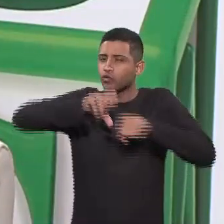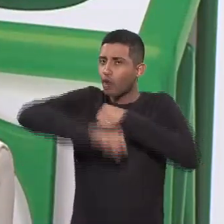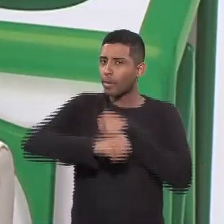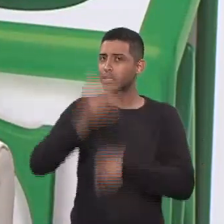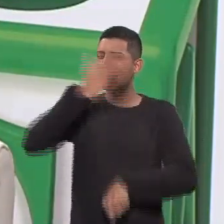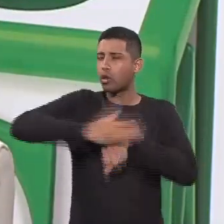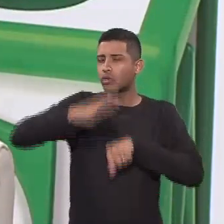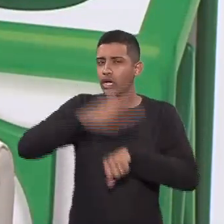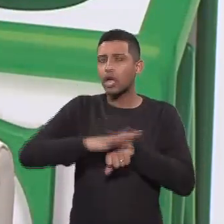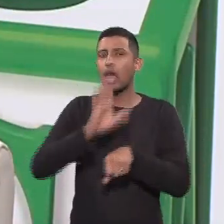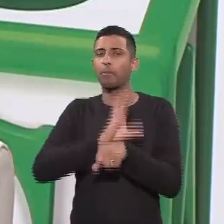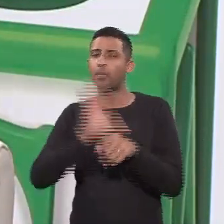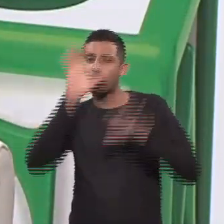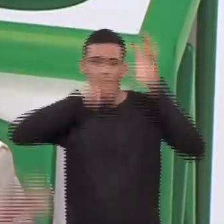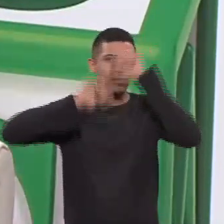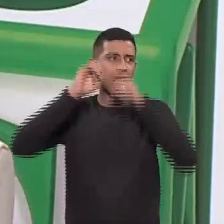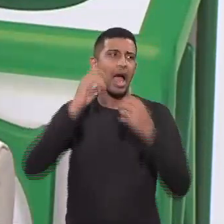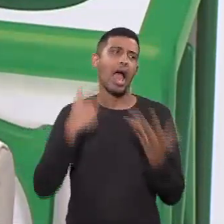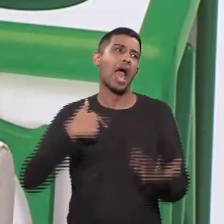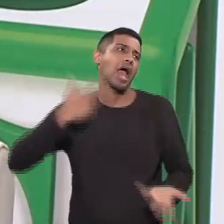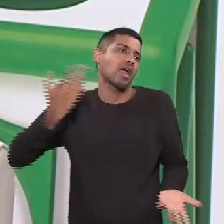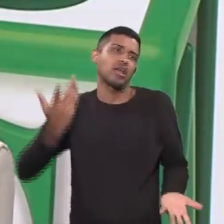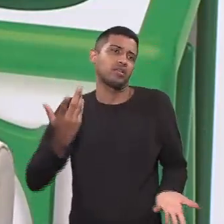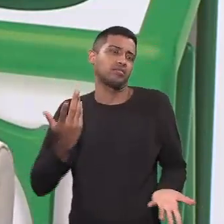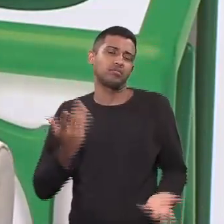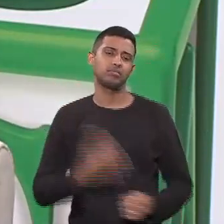de formação. Sim. Mas eu não recebo,